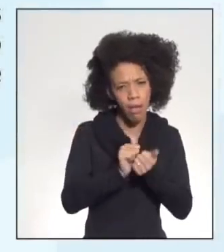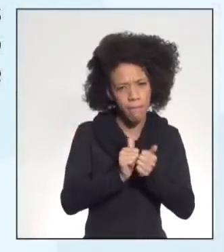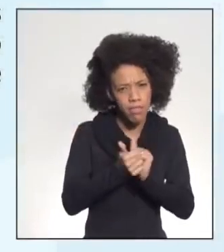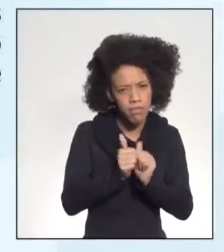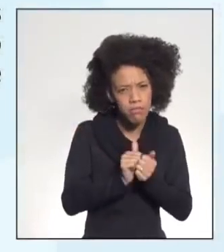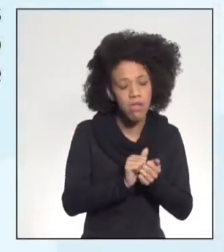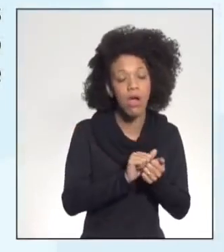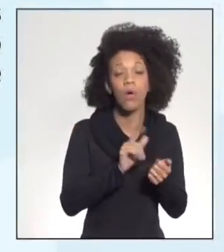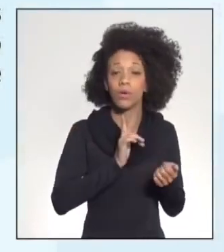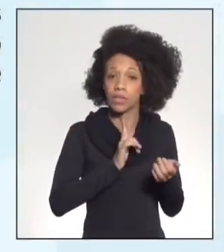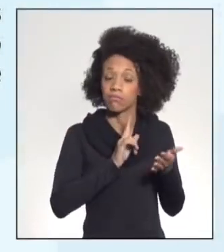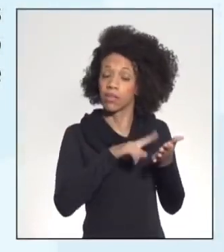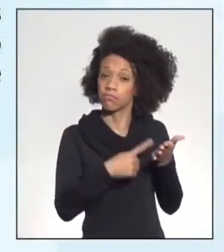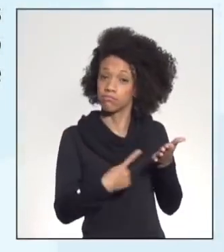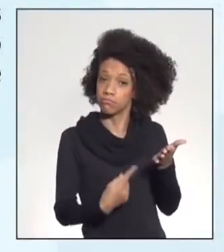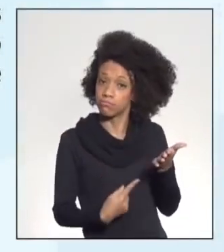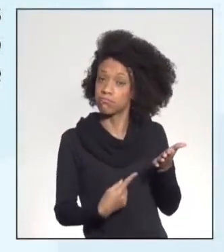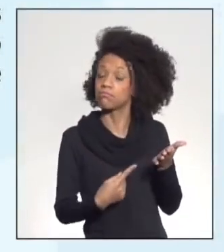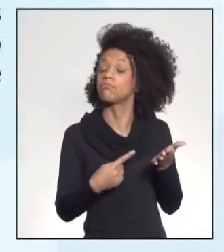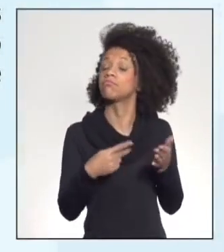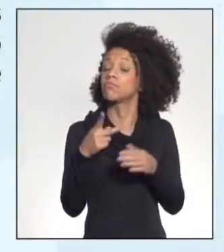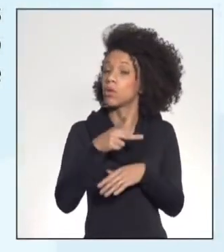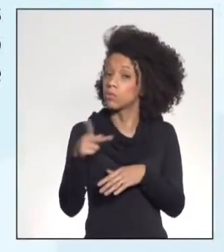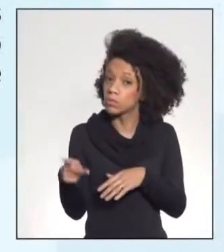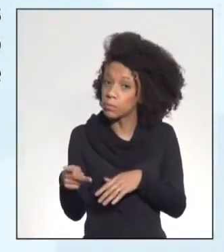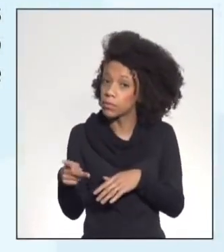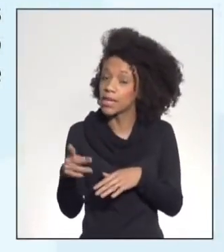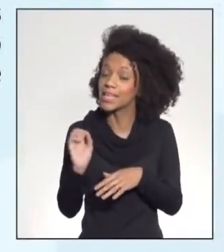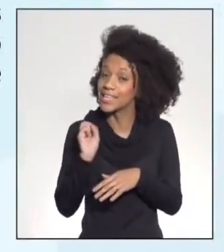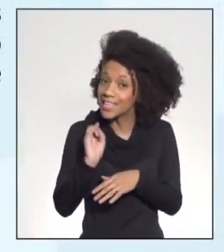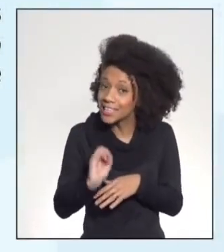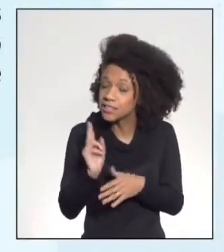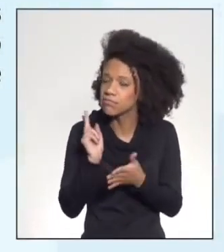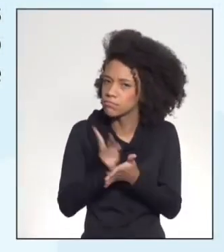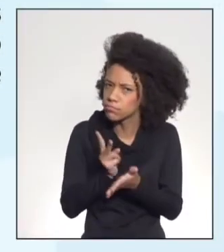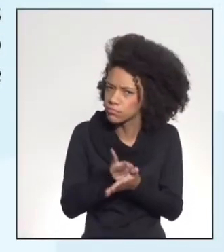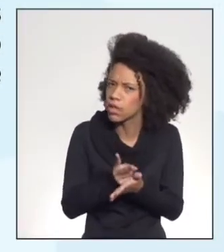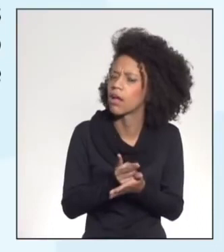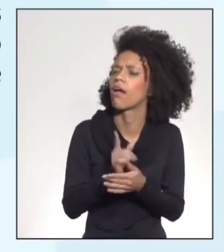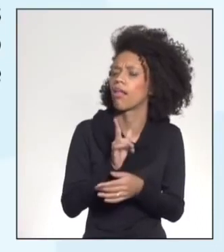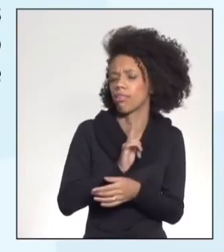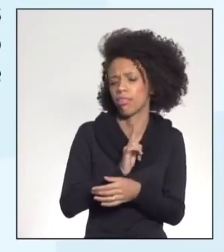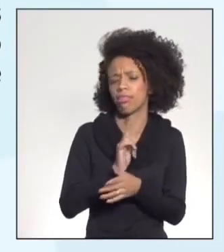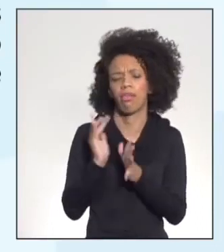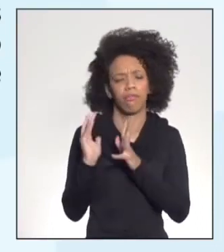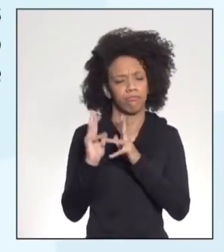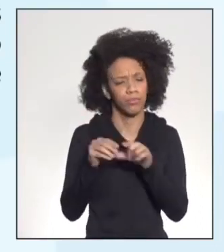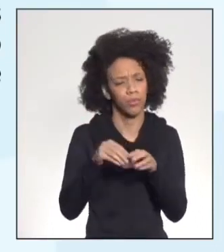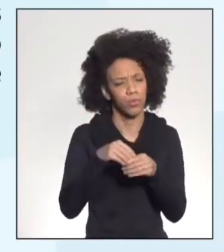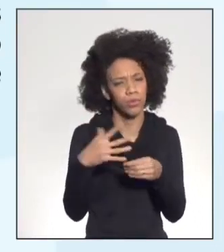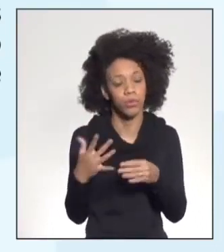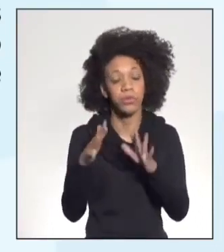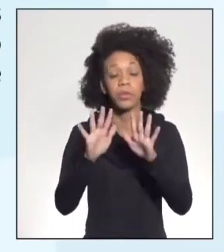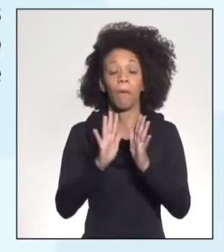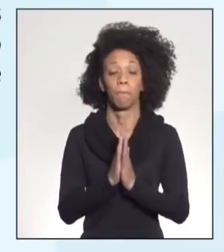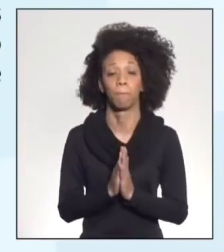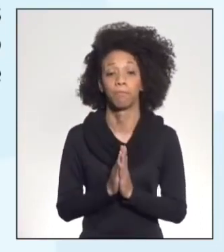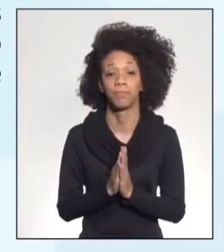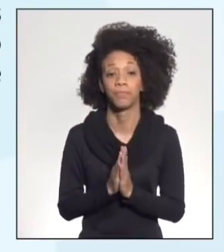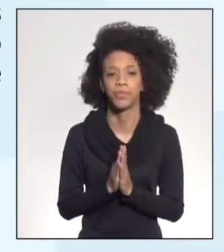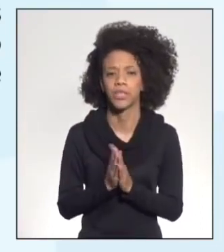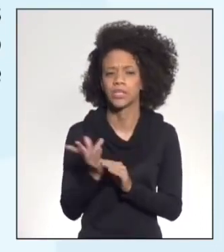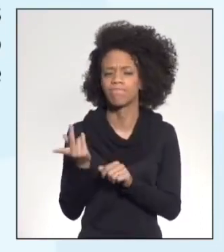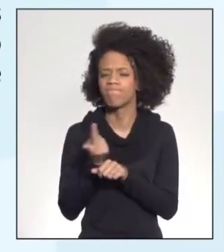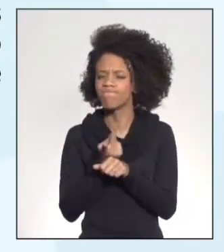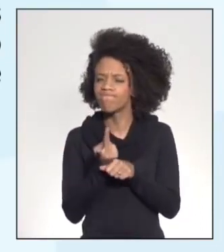do professor. Então, se vocês quiserem dar seguimento, pode ir lá no caderno que tem tudo isso. Então, vamos lá. Habilidade: explorar